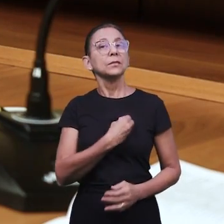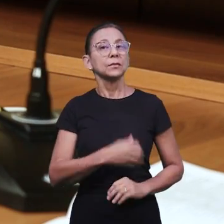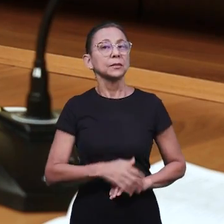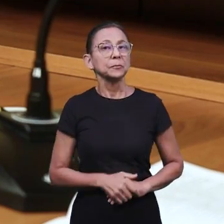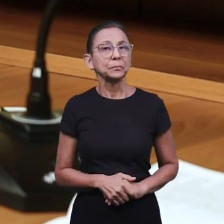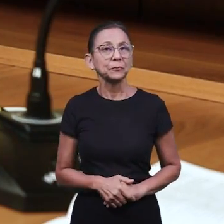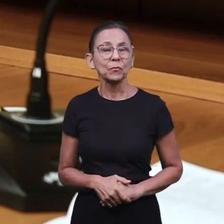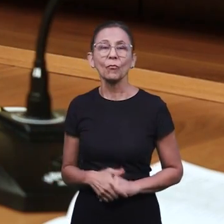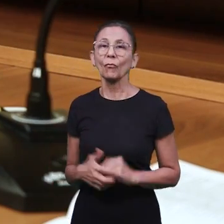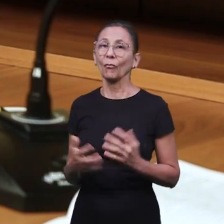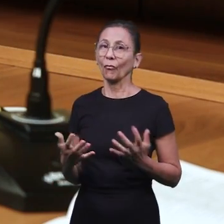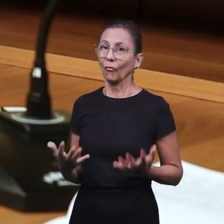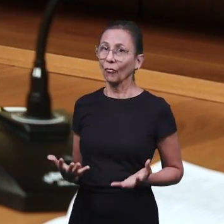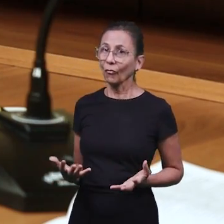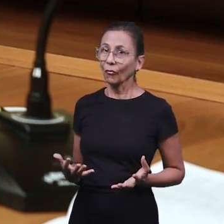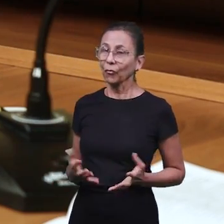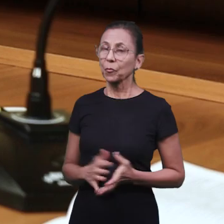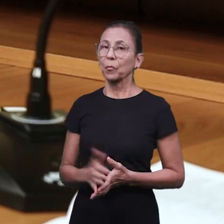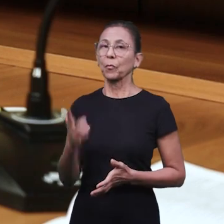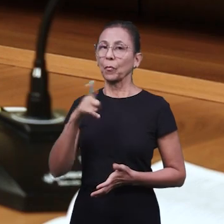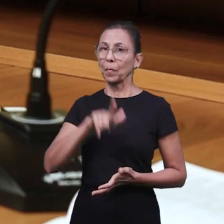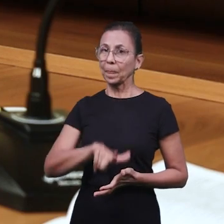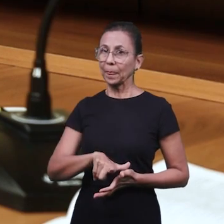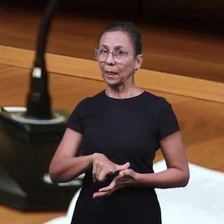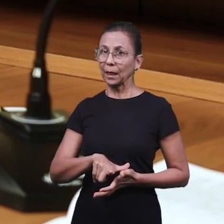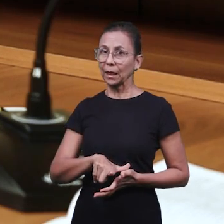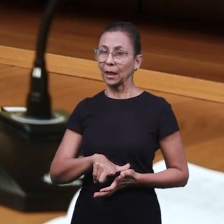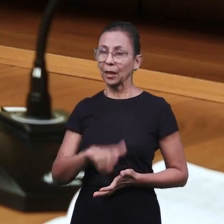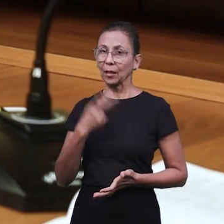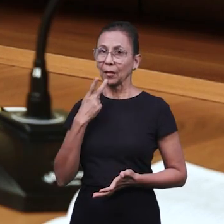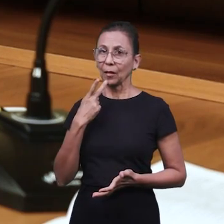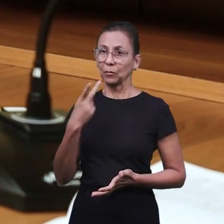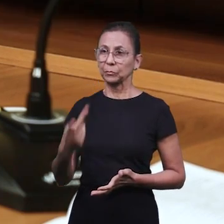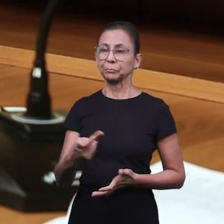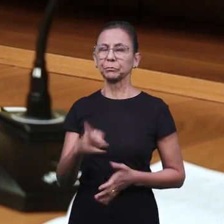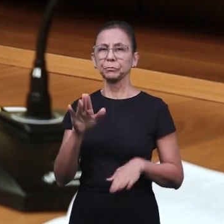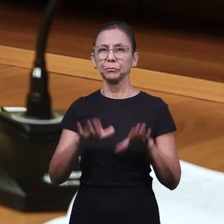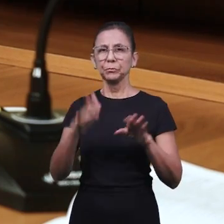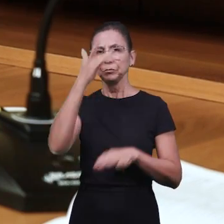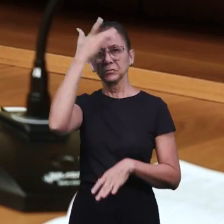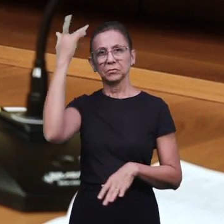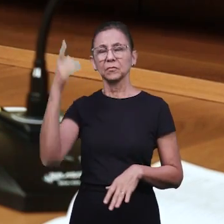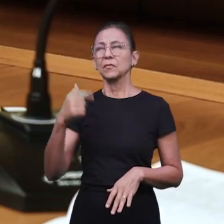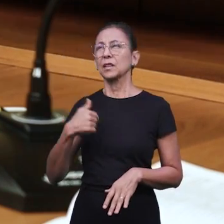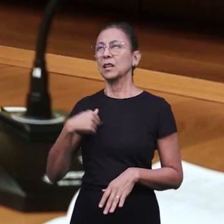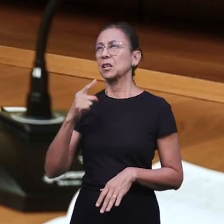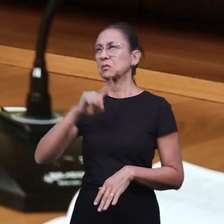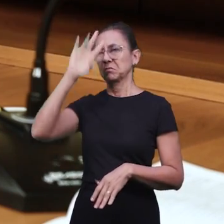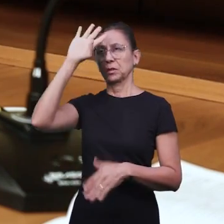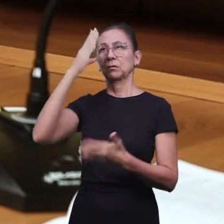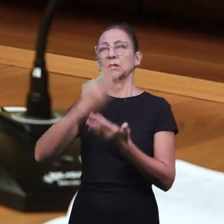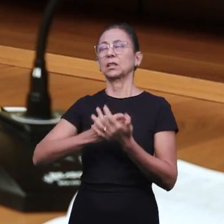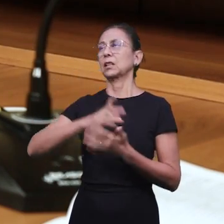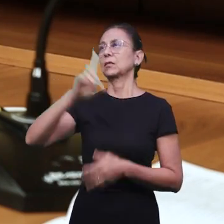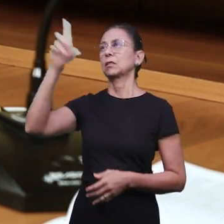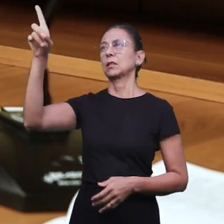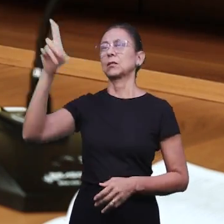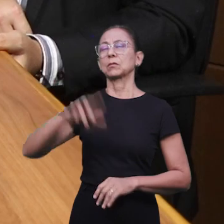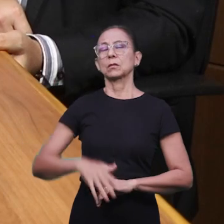tendo uma experiência. Então, eu vou reafirmar o que eu disse. A pessoa diz: eu não creio em Deus. Você não teve uma experiência.